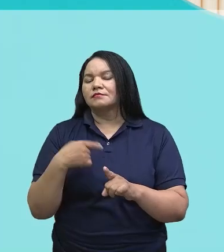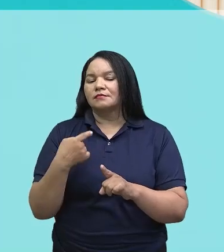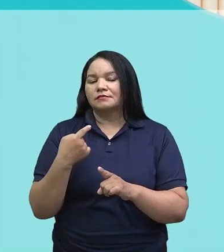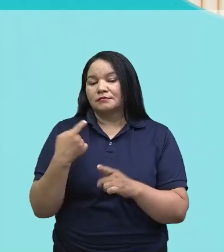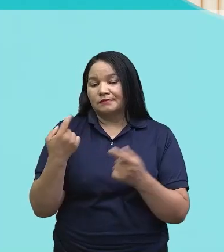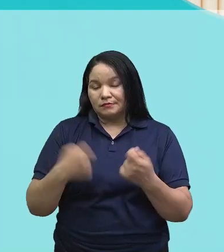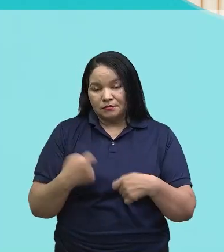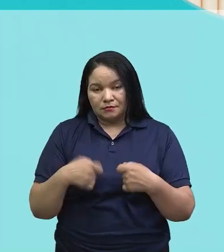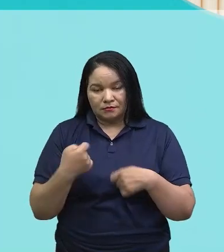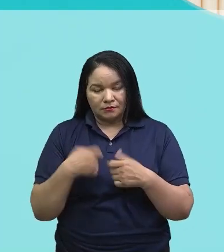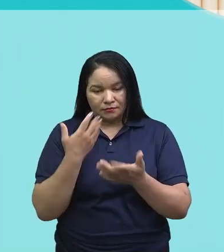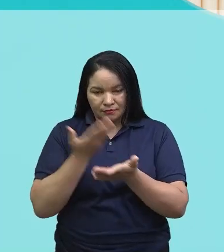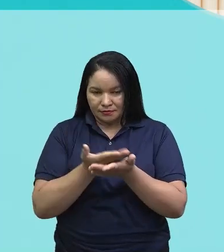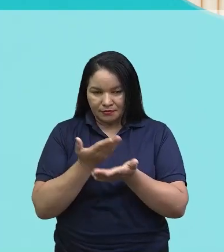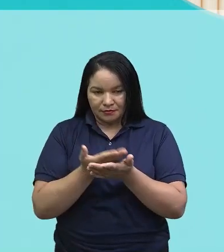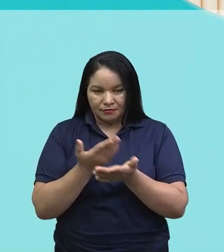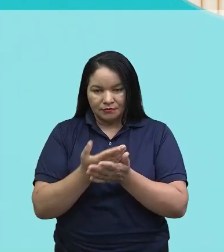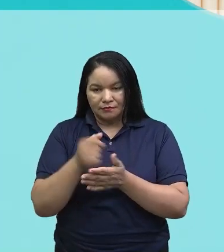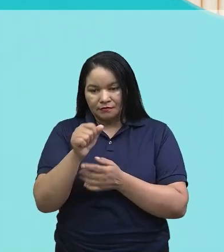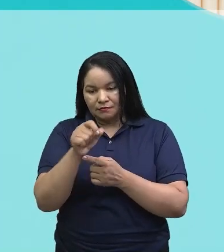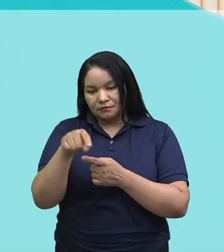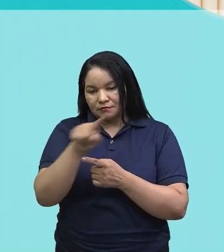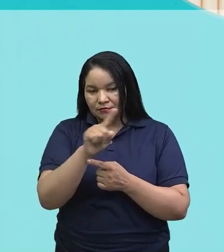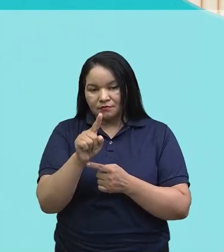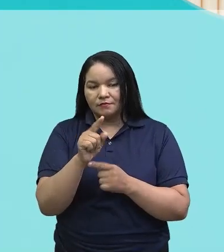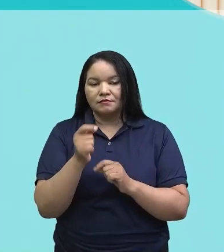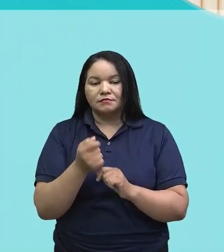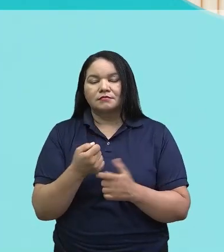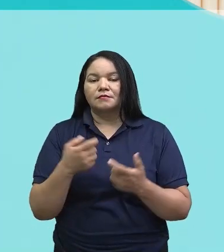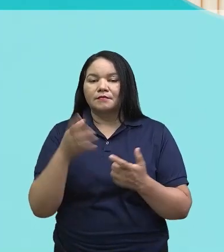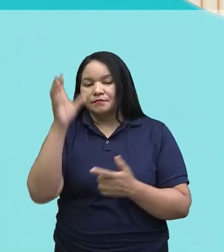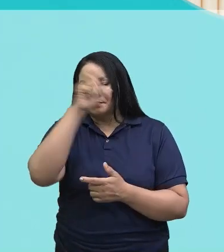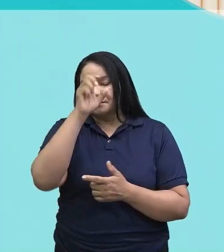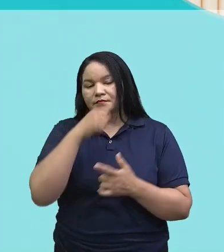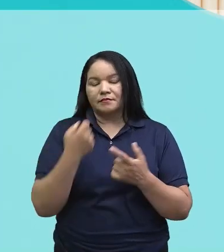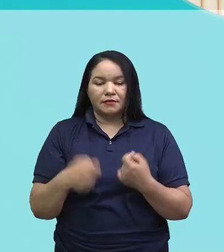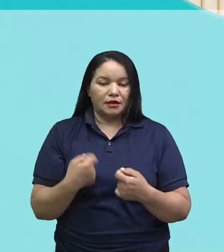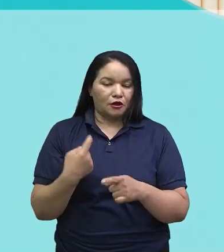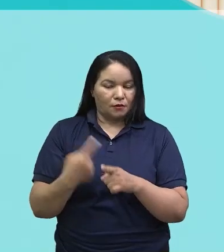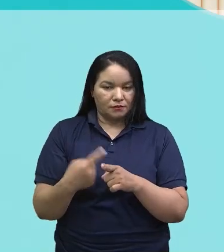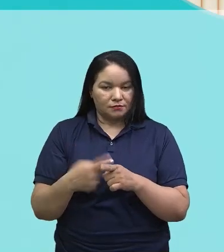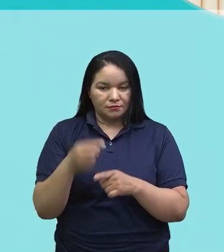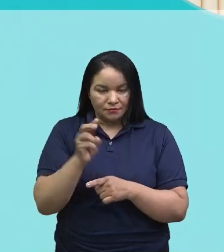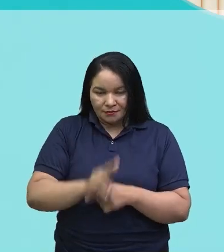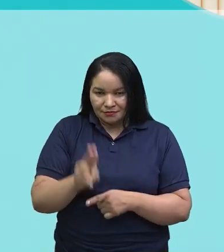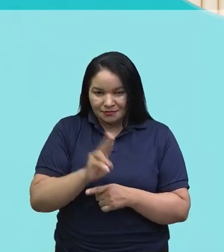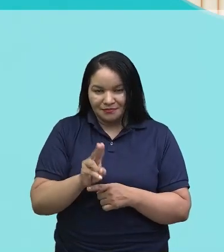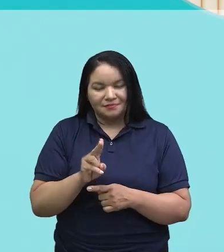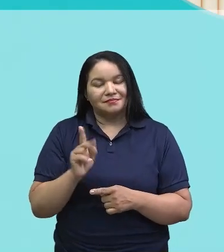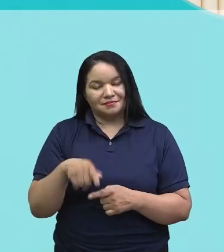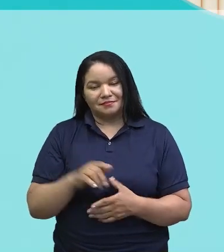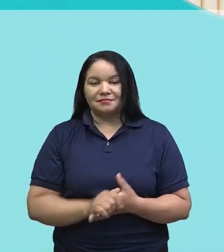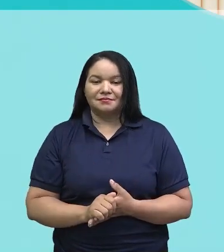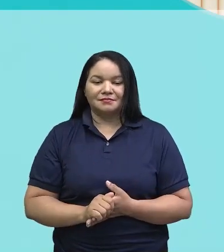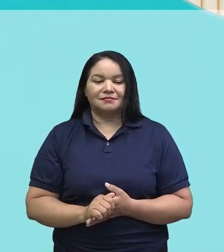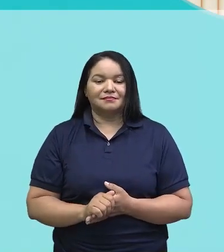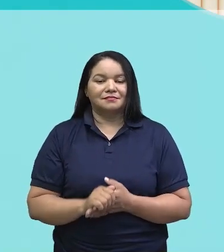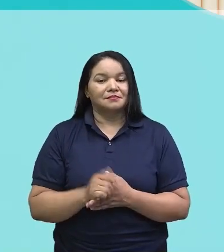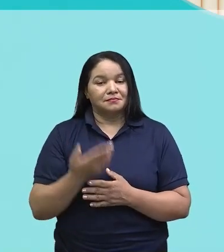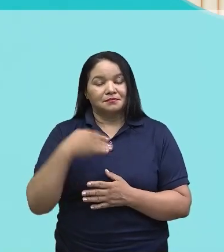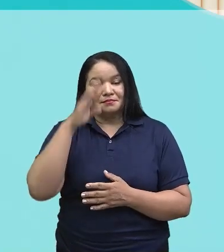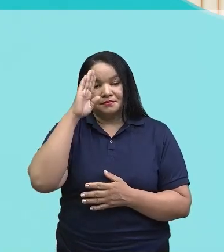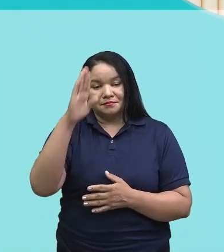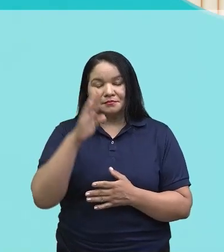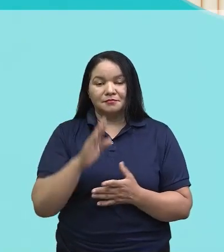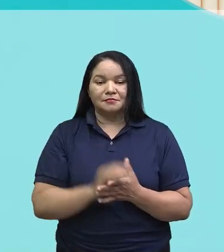gente precisa estudar sobre a crase? Por que a gente precisa aprender a utilizar a crase, né? Principalmente no